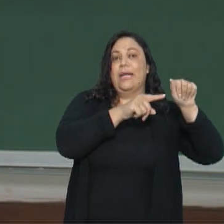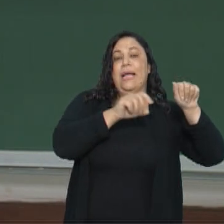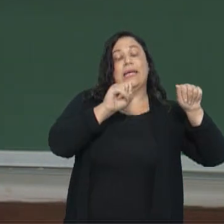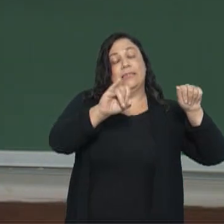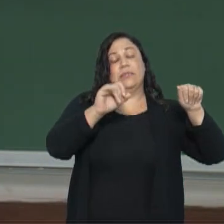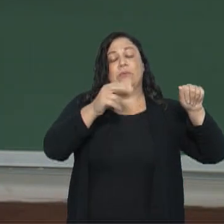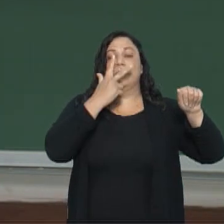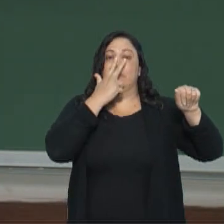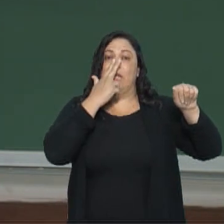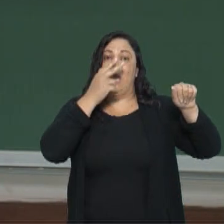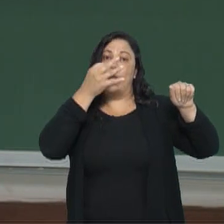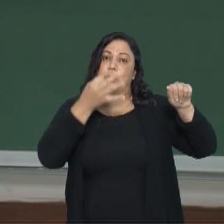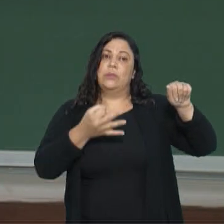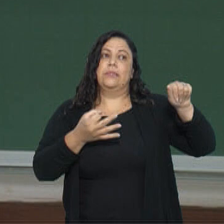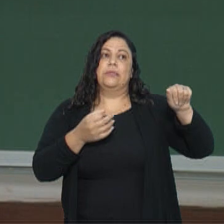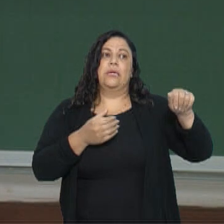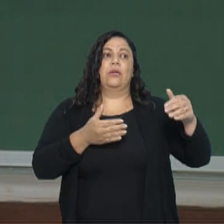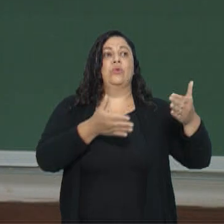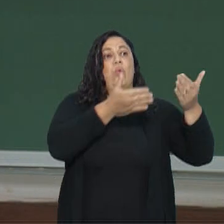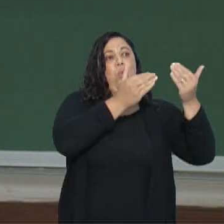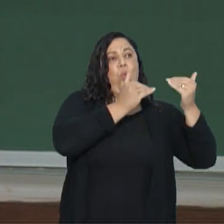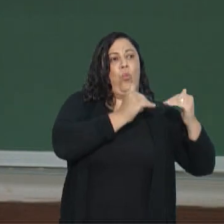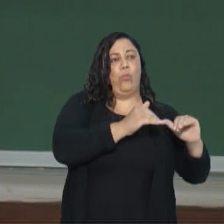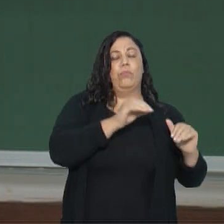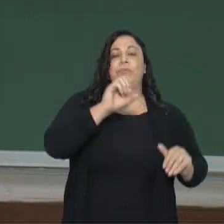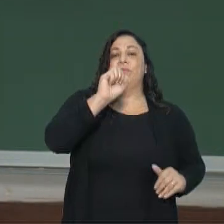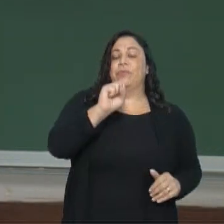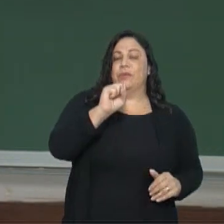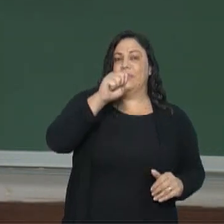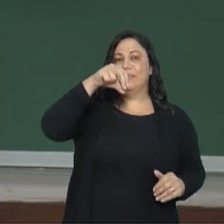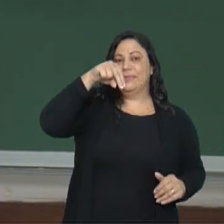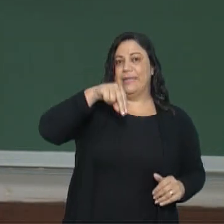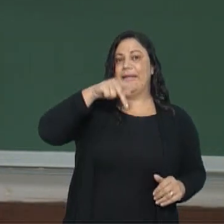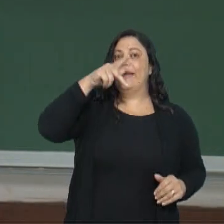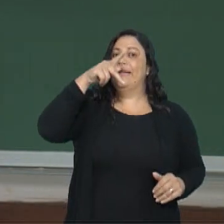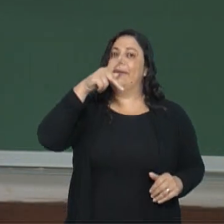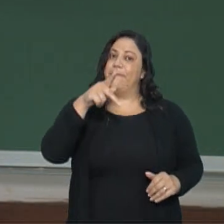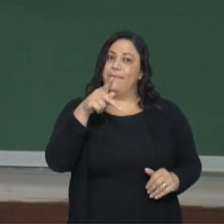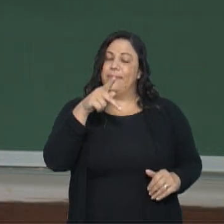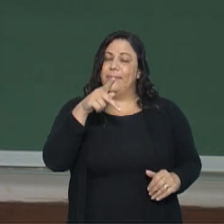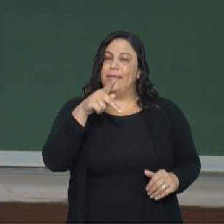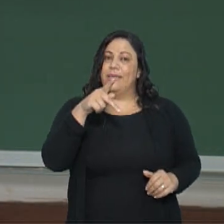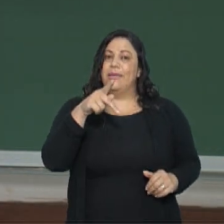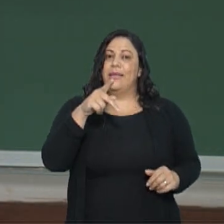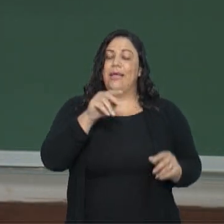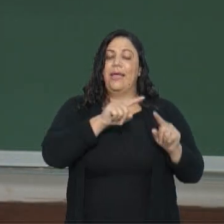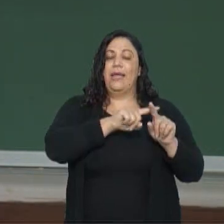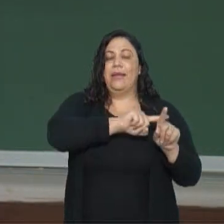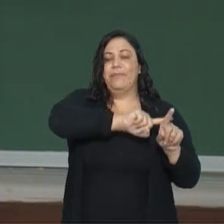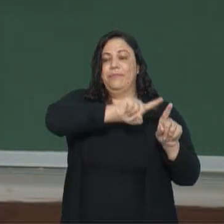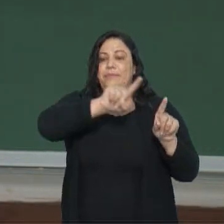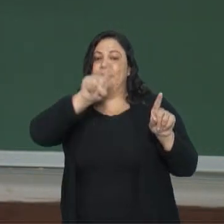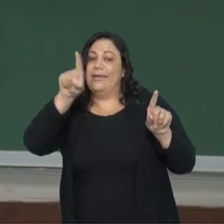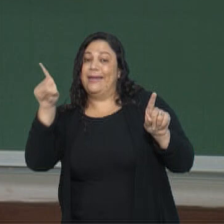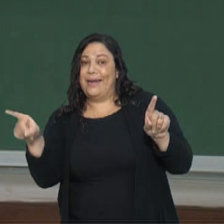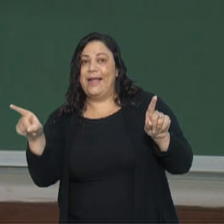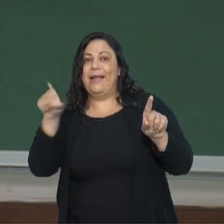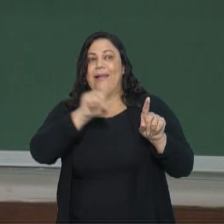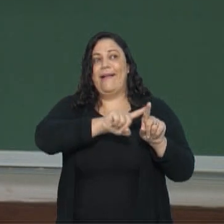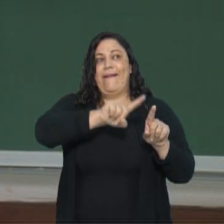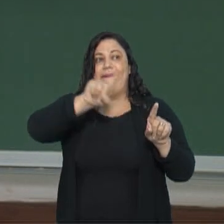não, Fabiano, eu acho que é a letra B. O sistema nervoso periférico é que transporta e o sistema nervoso central faz